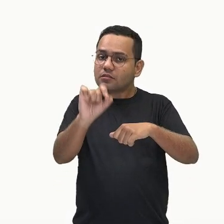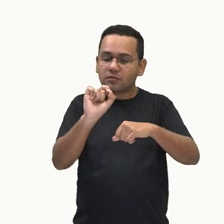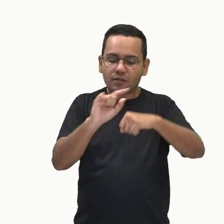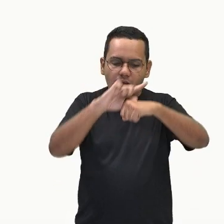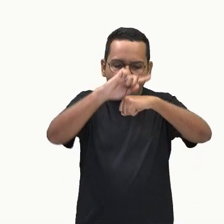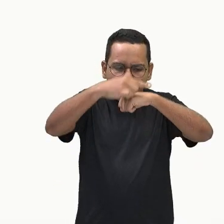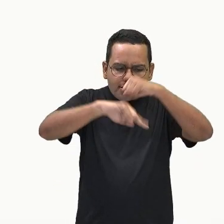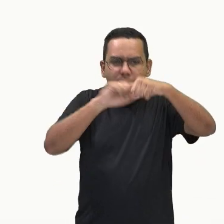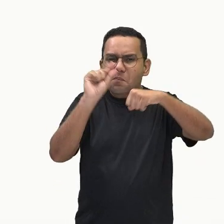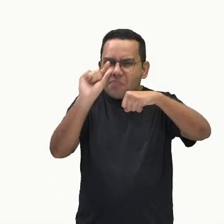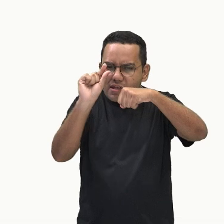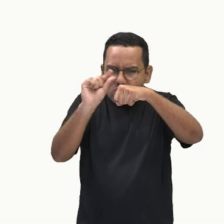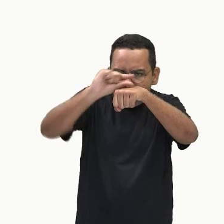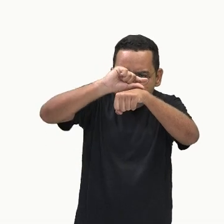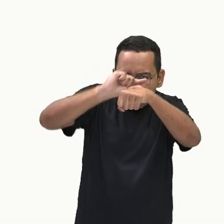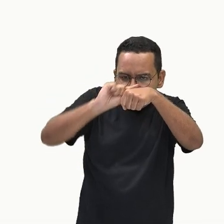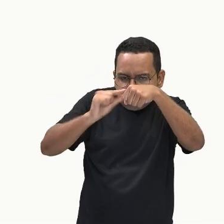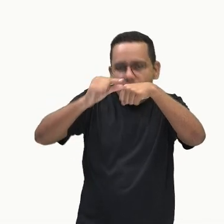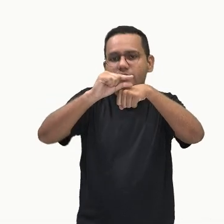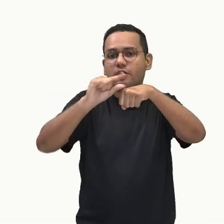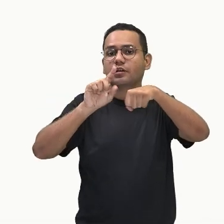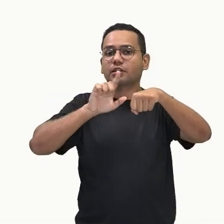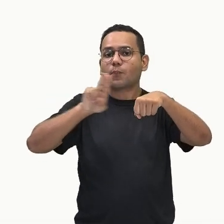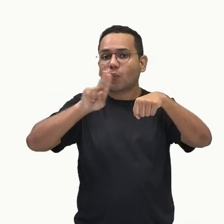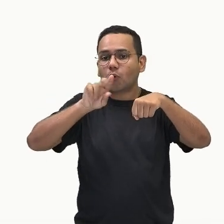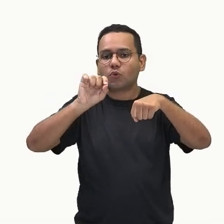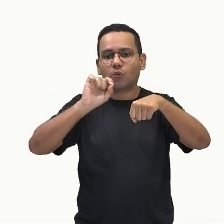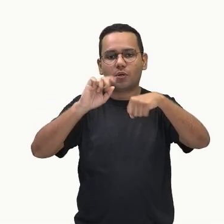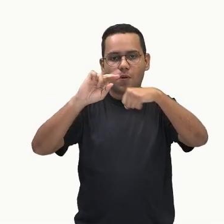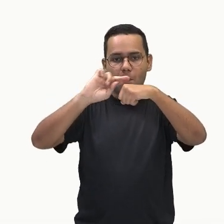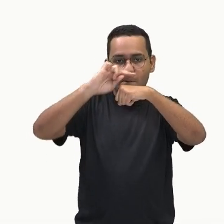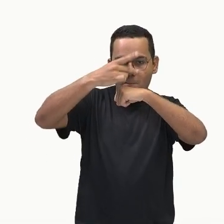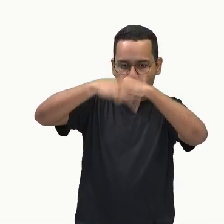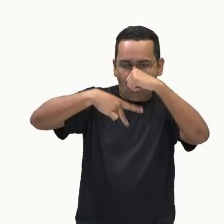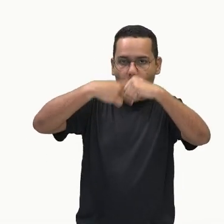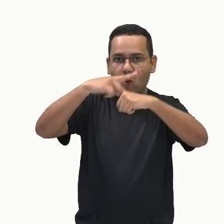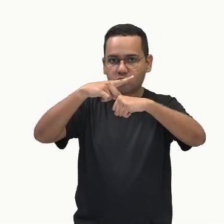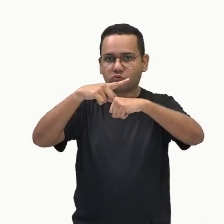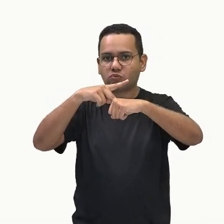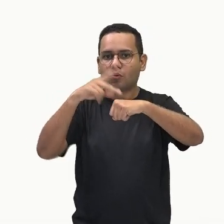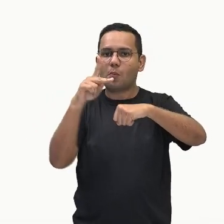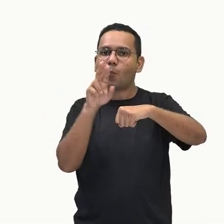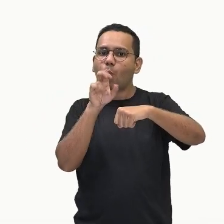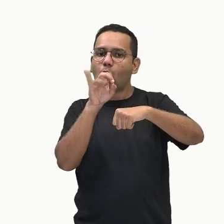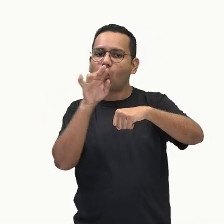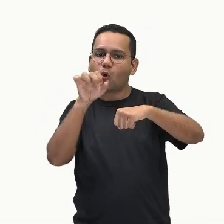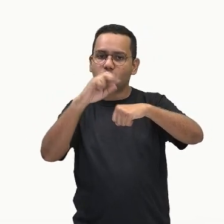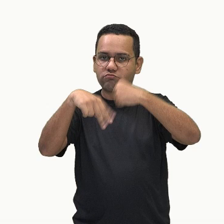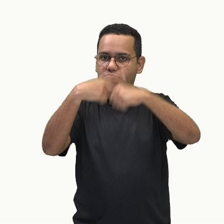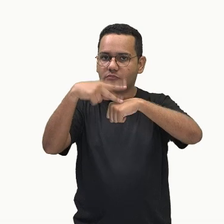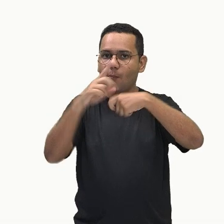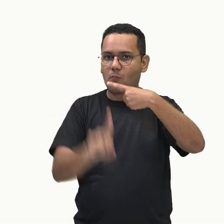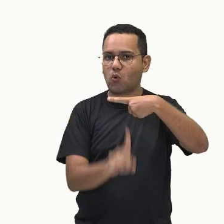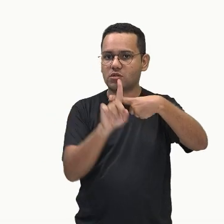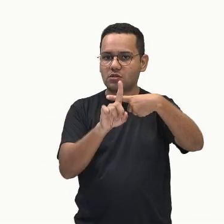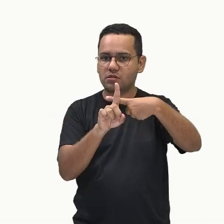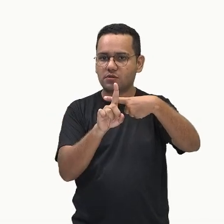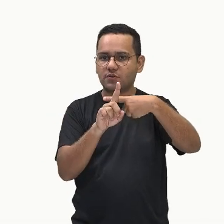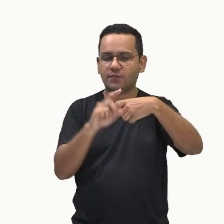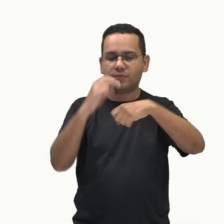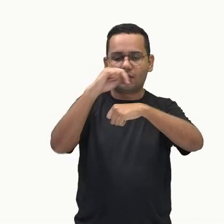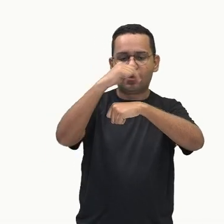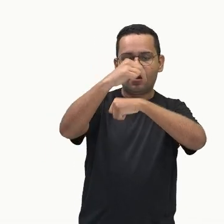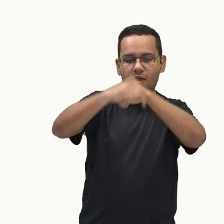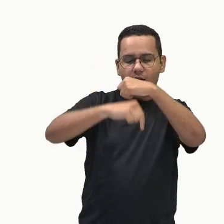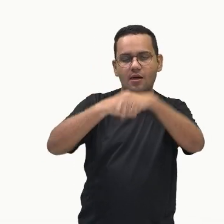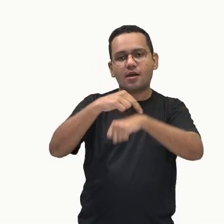subatômicas, chamadas de prótons com carga positiva, nêutrons, não terá